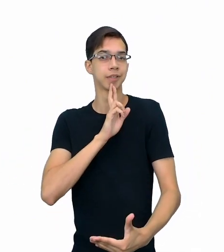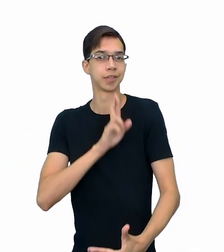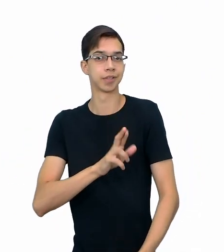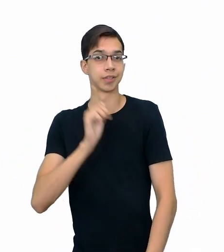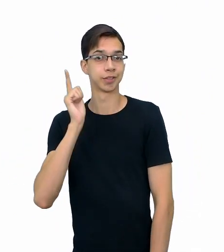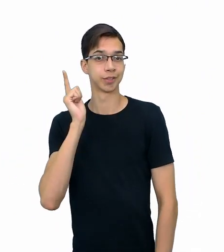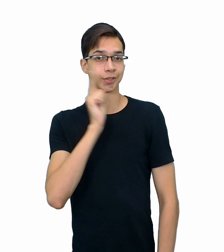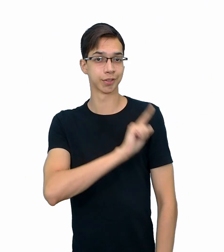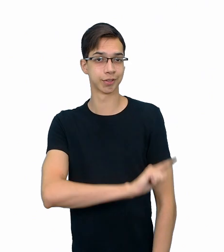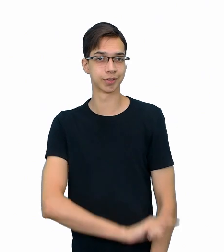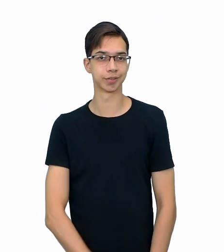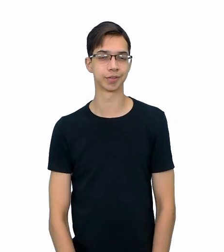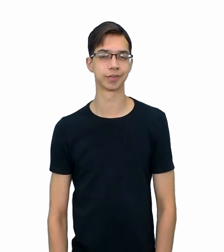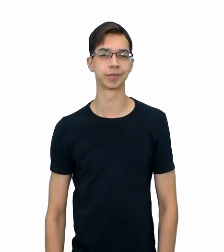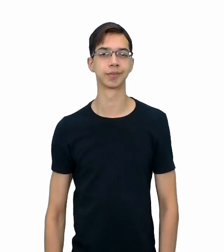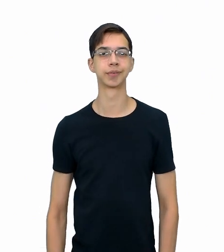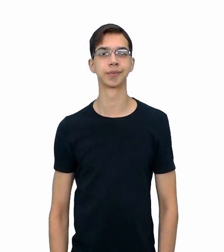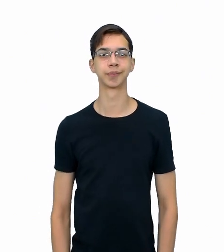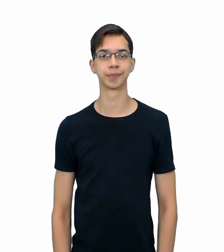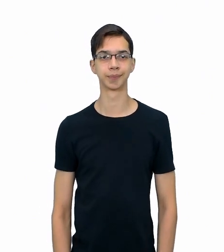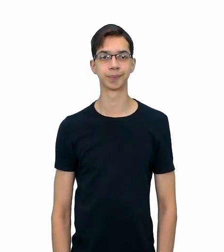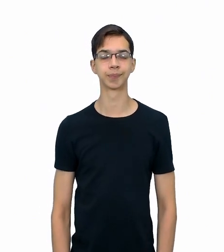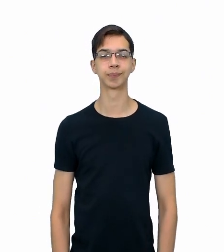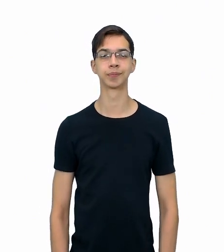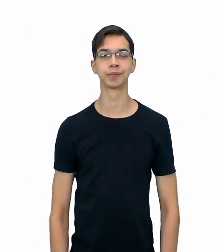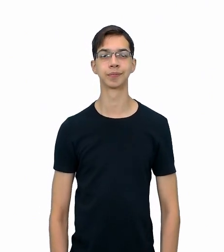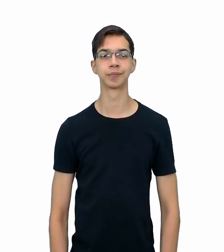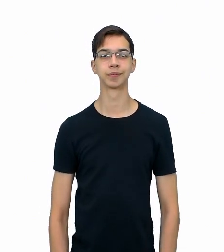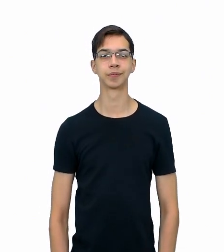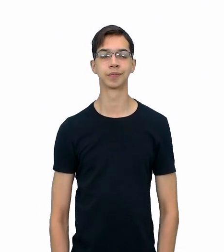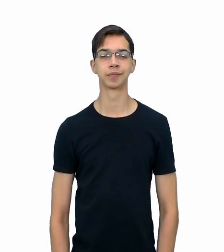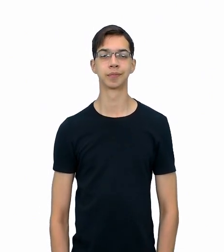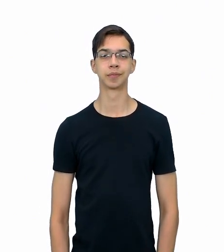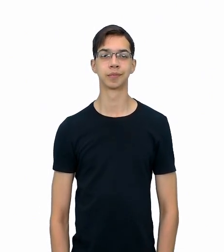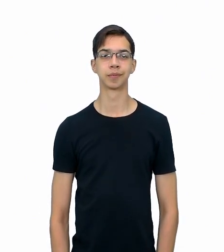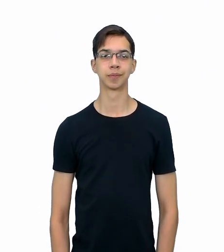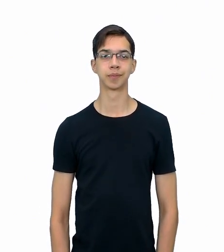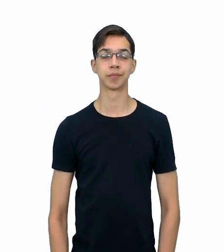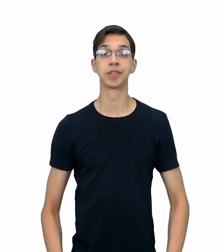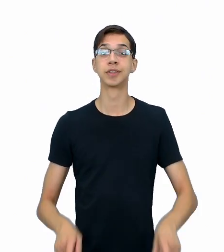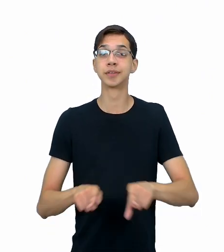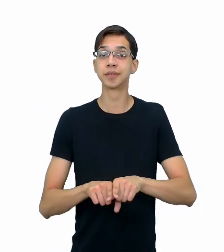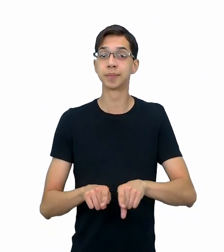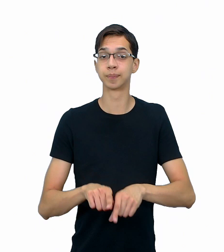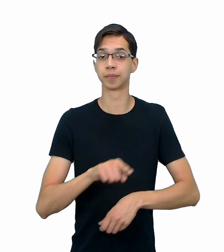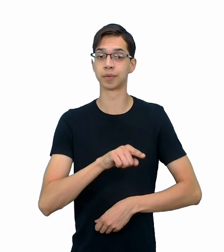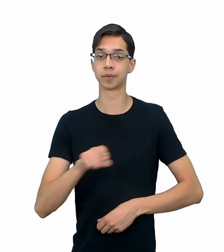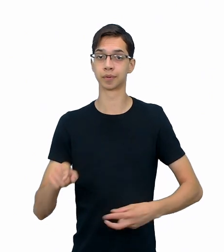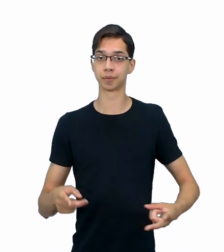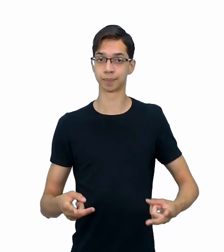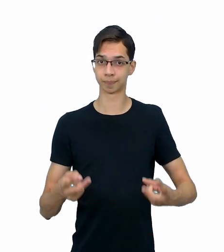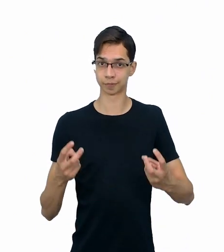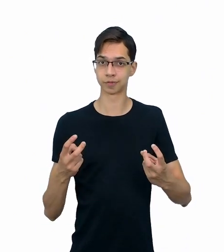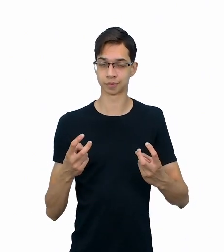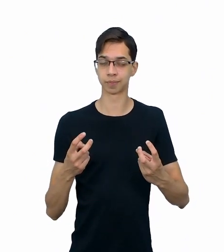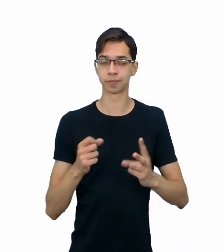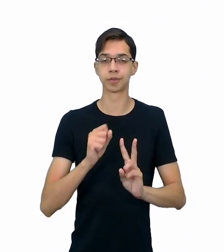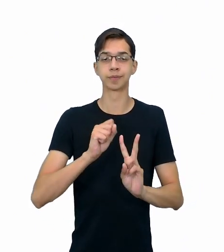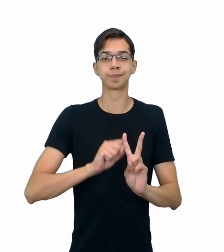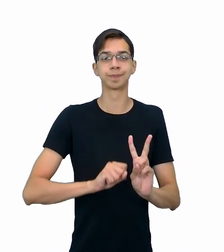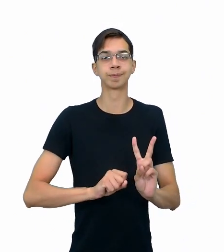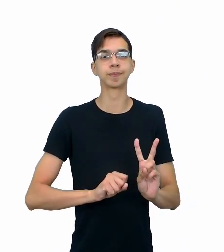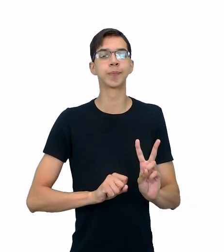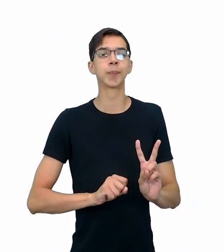lhes são apresentadas, né? Além disso, também você vai perceber nesse segundo bimestre que os tipos